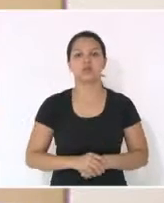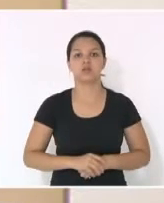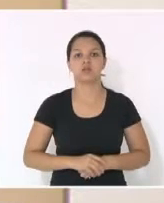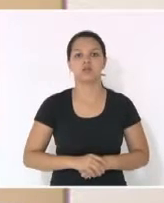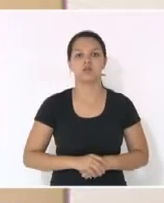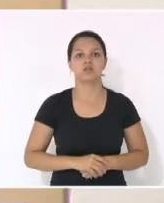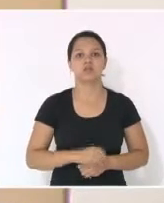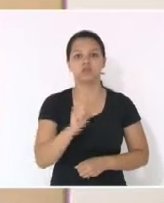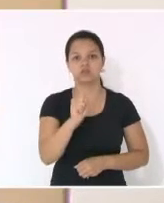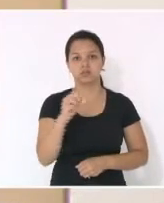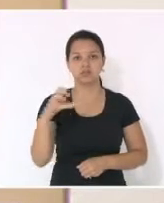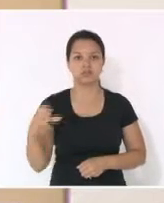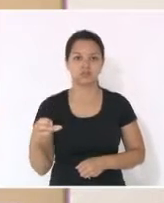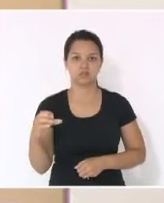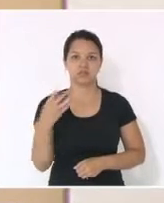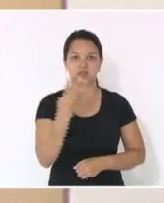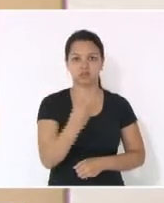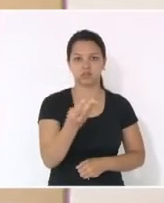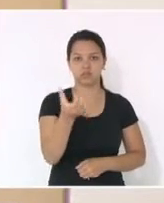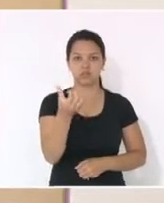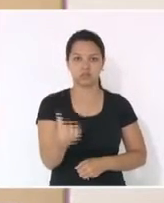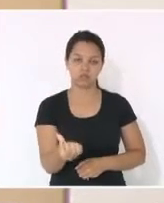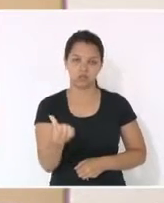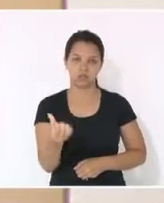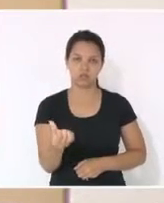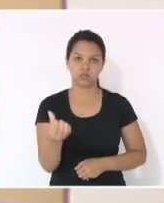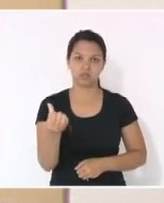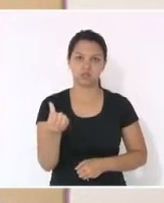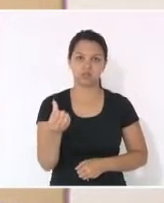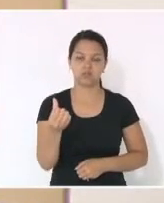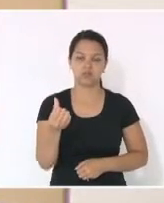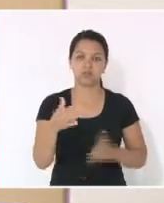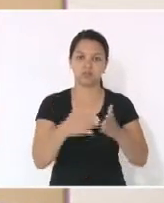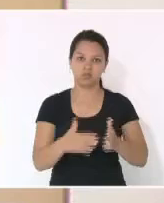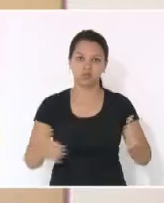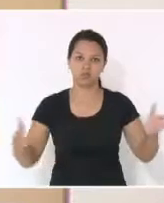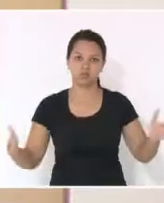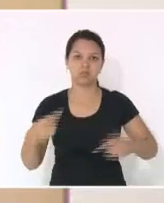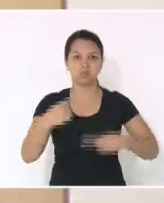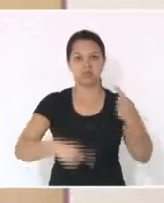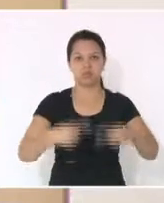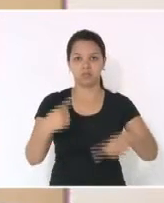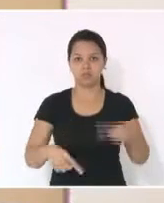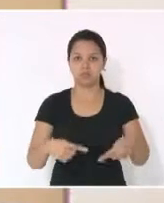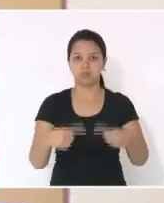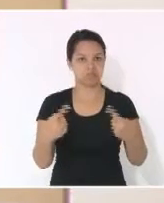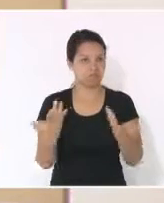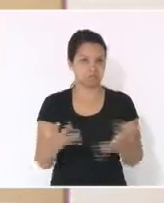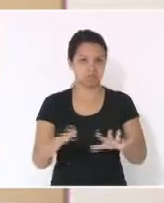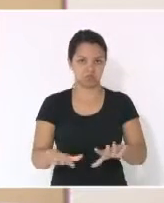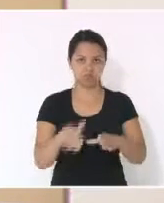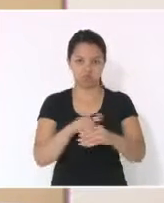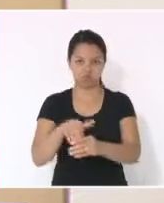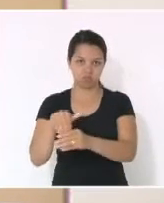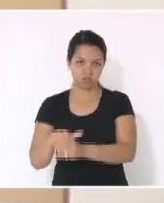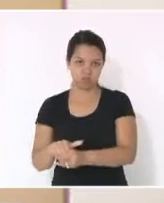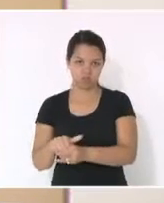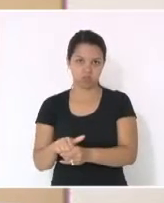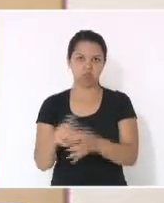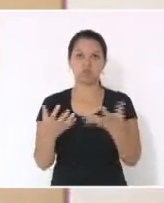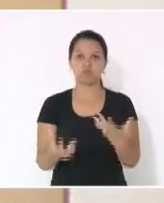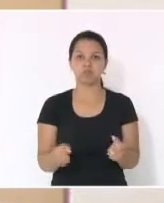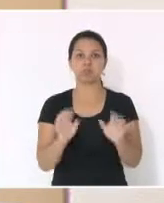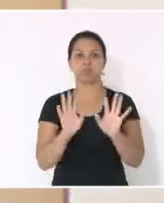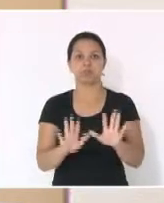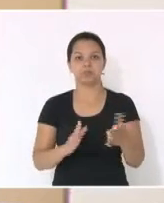que liga os municípios de forquilhinha e maracajá em discussão no governo quer discutir em votação quem estiver de acordo